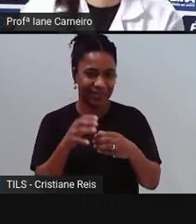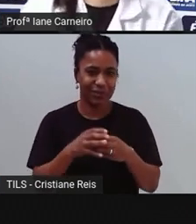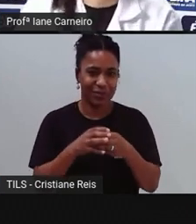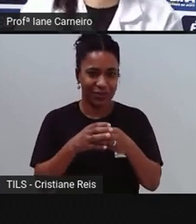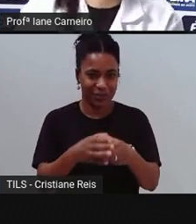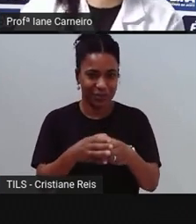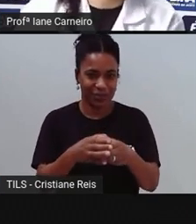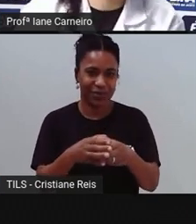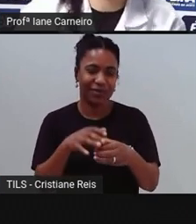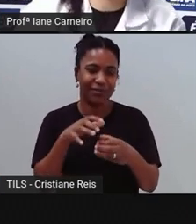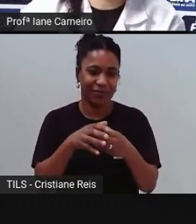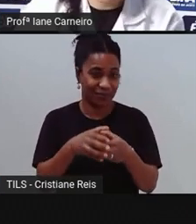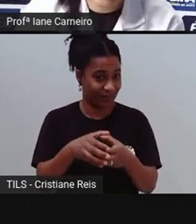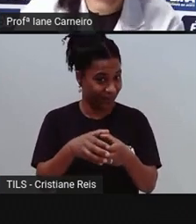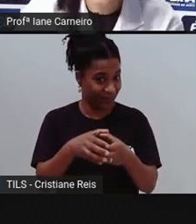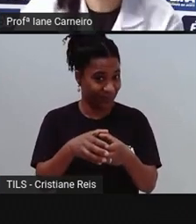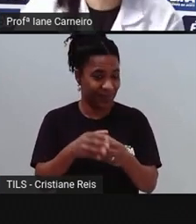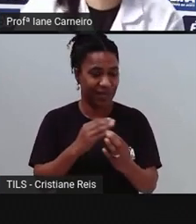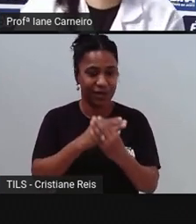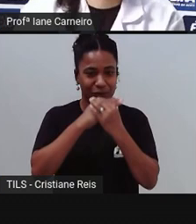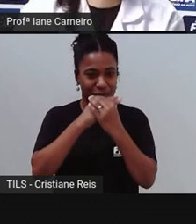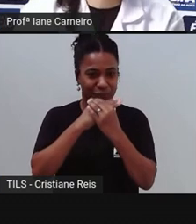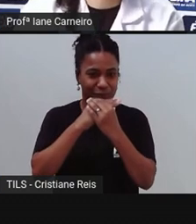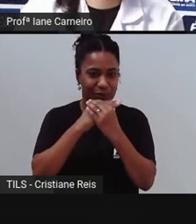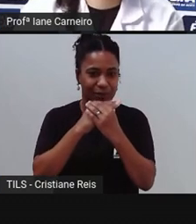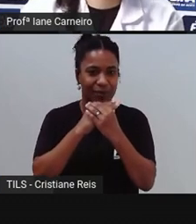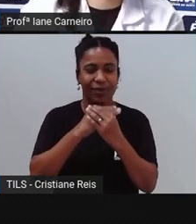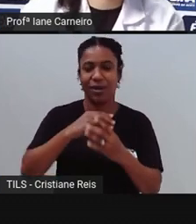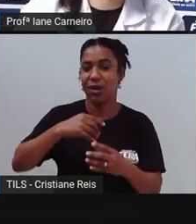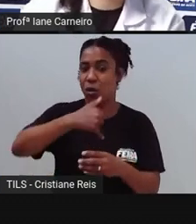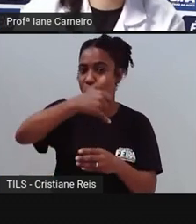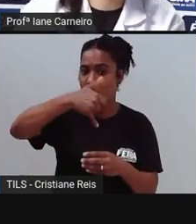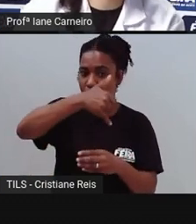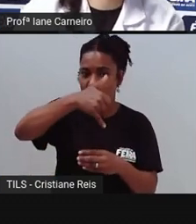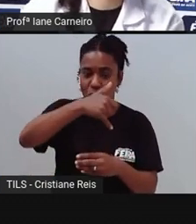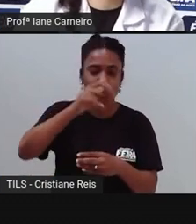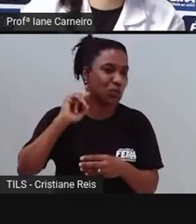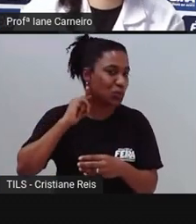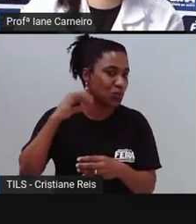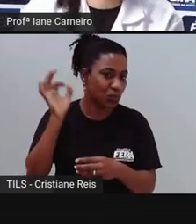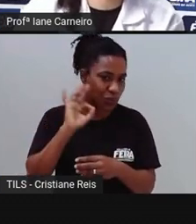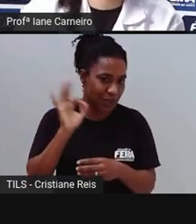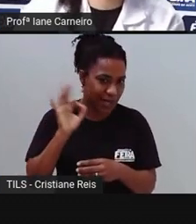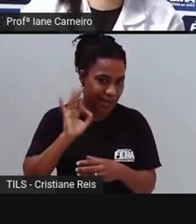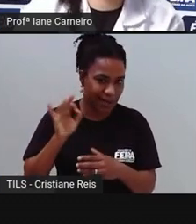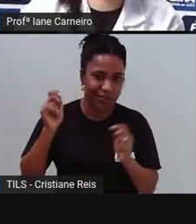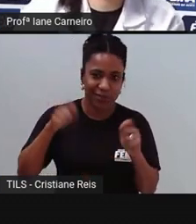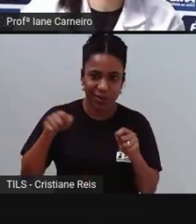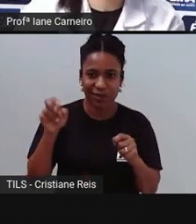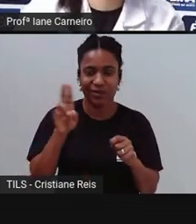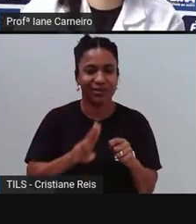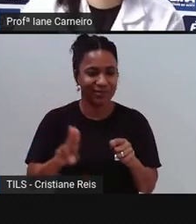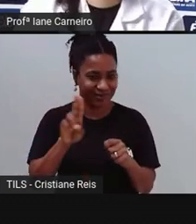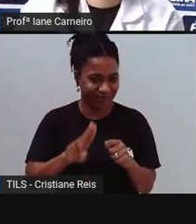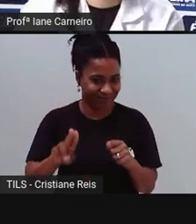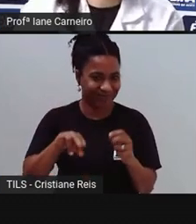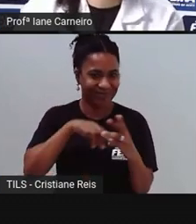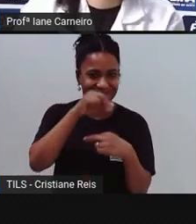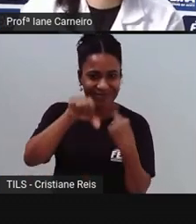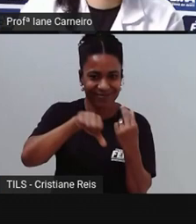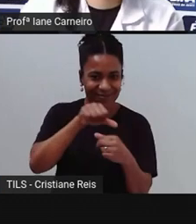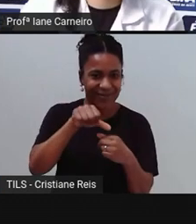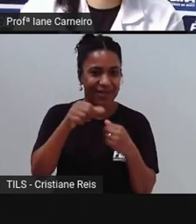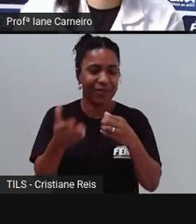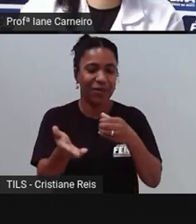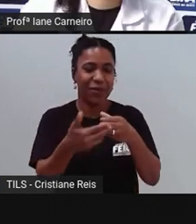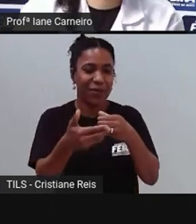gordura, né, dá para ser reciclado. Vai sobrar também o copo, né, que colocou o suco ou refrigerante. Vai